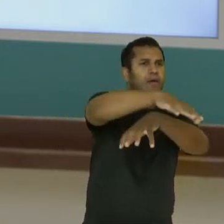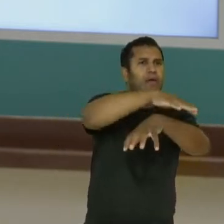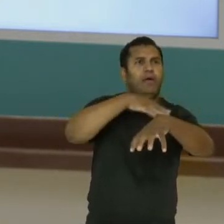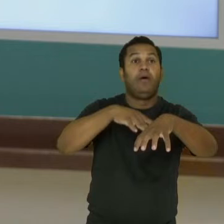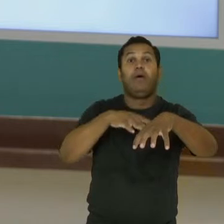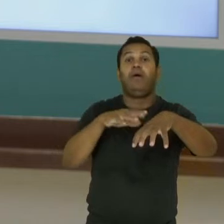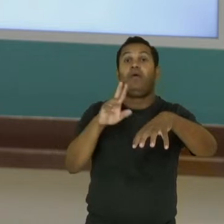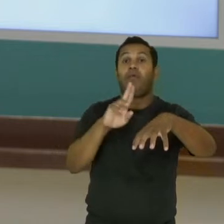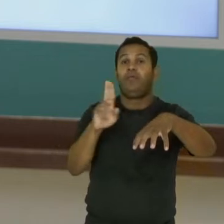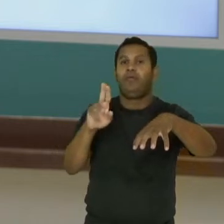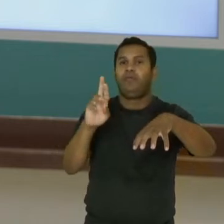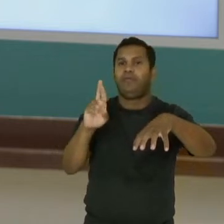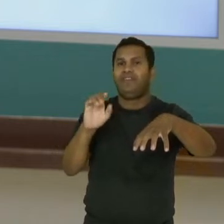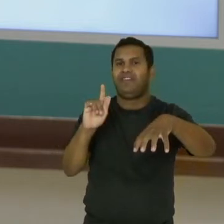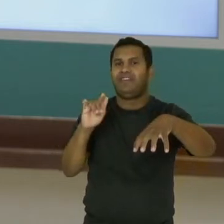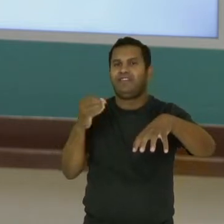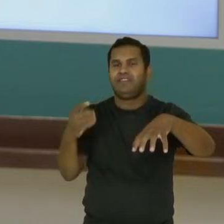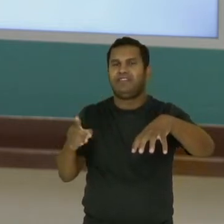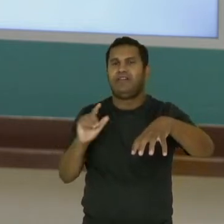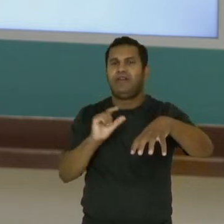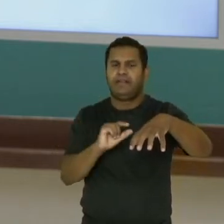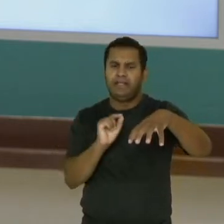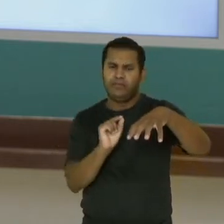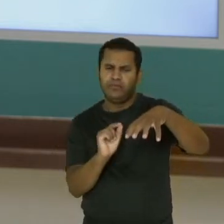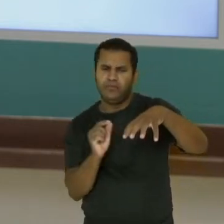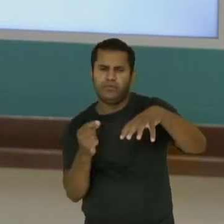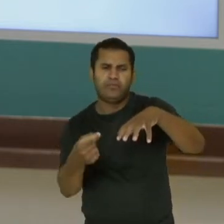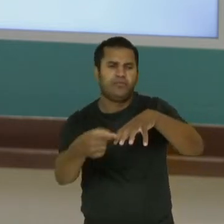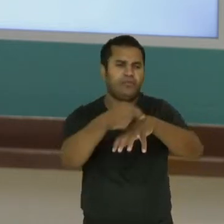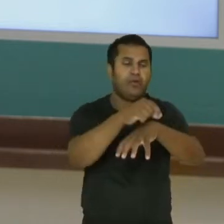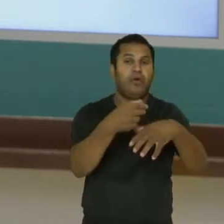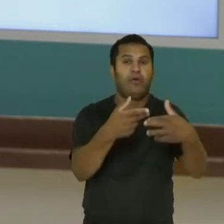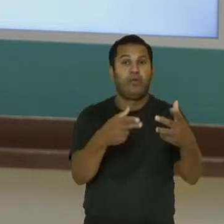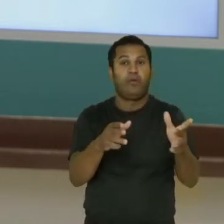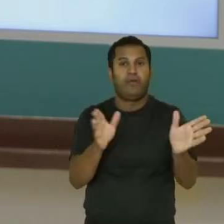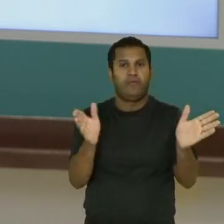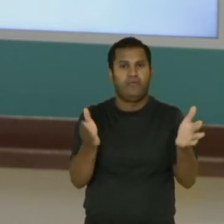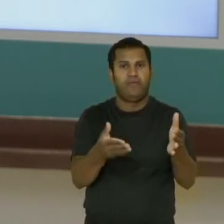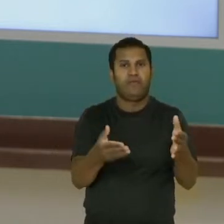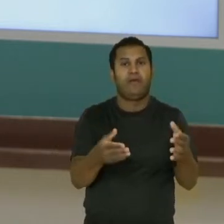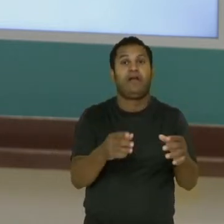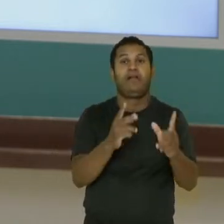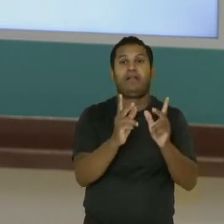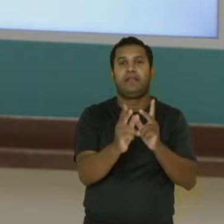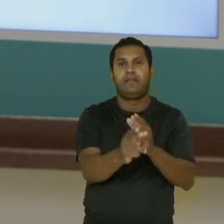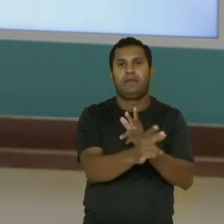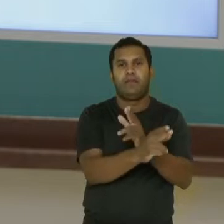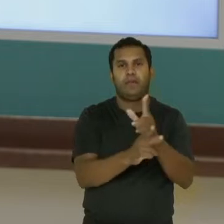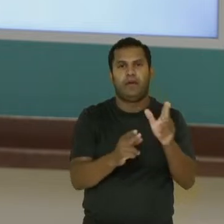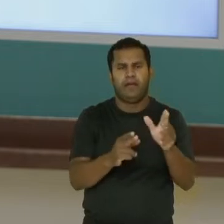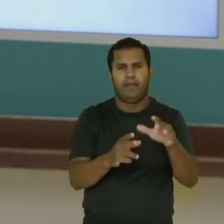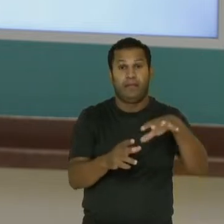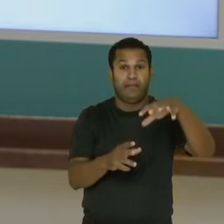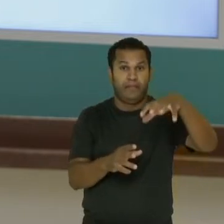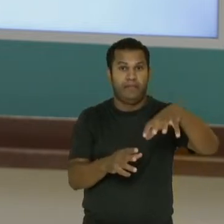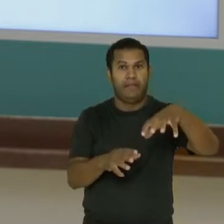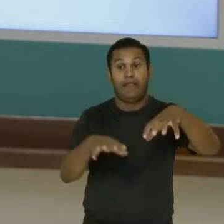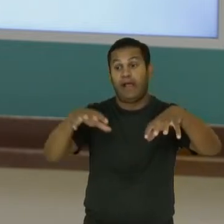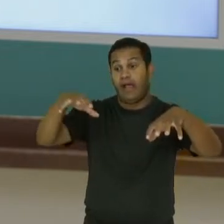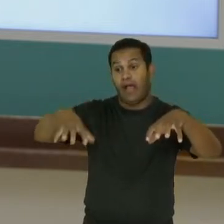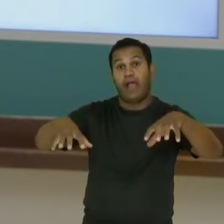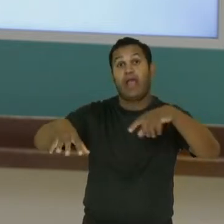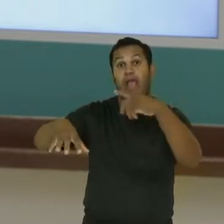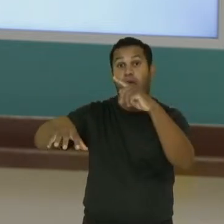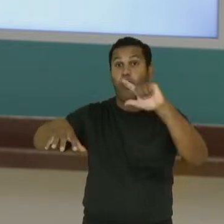de região. Ela vai ter características específicas que são diferentes das outras partes. E por isso a gente